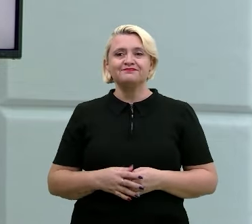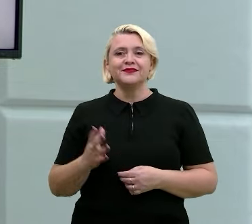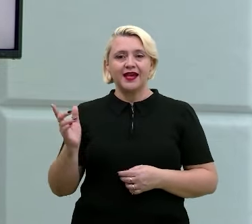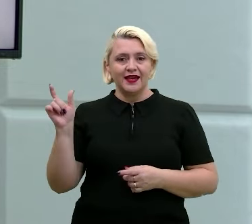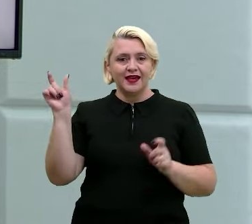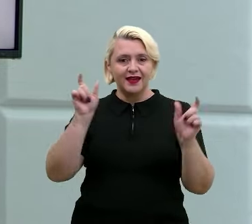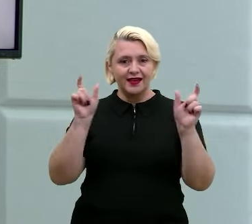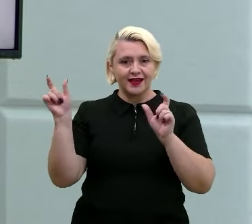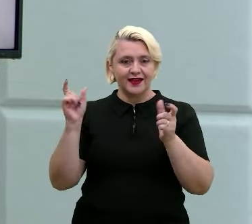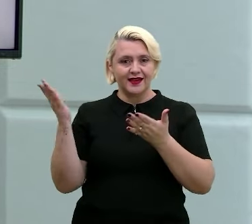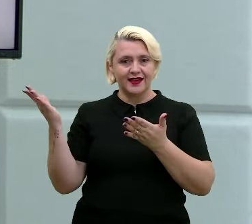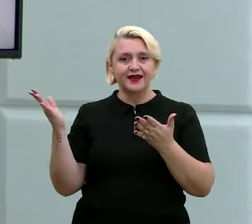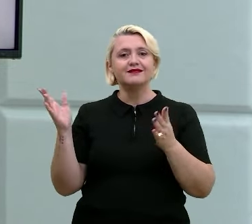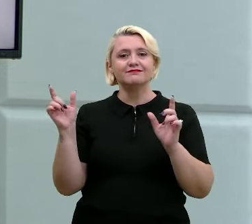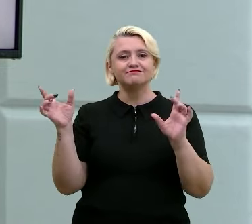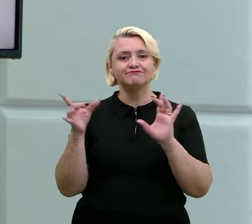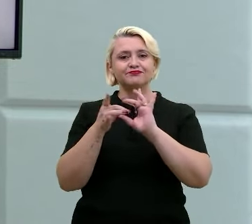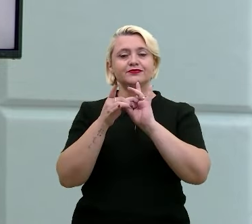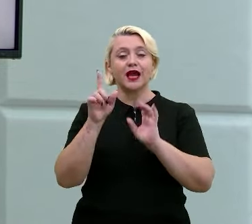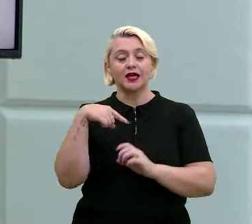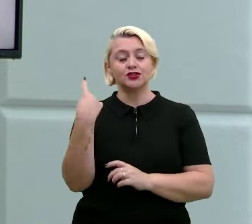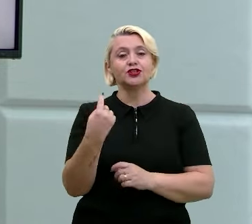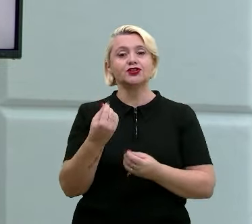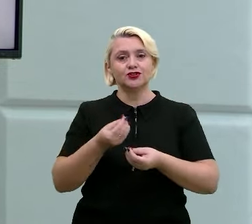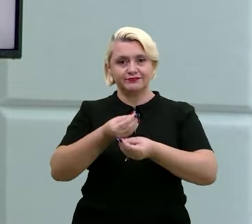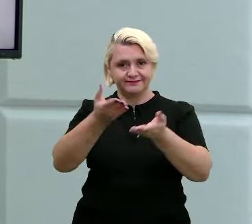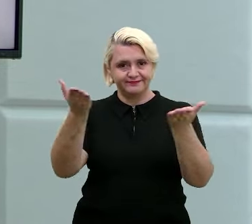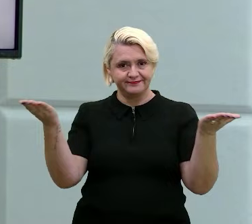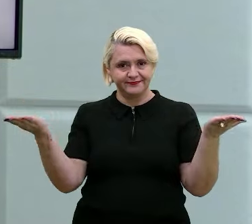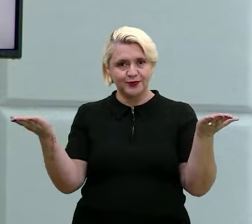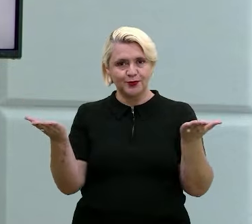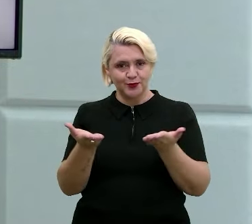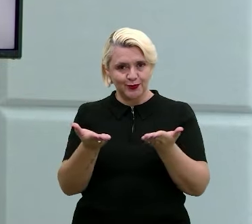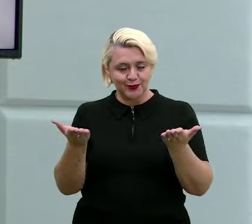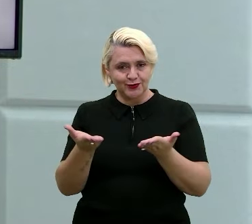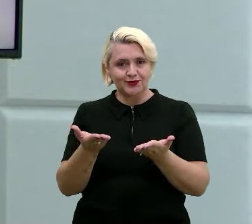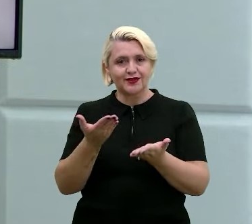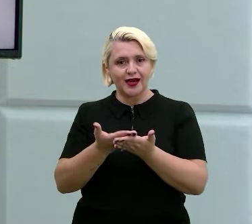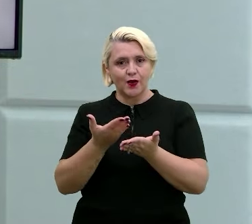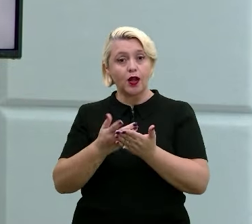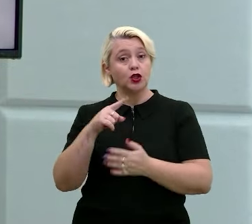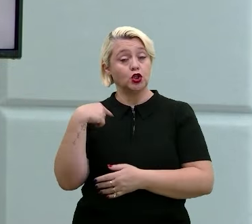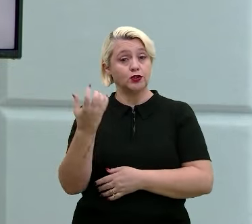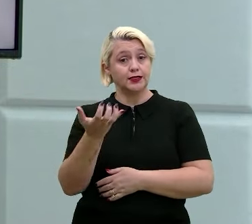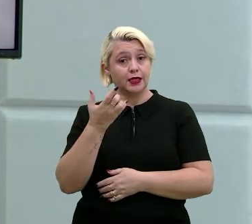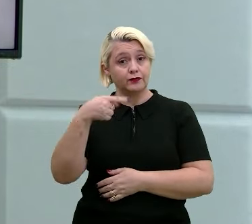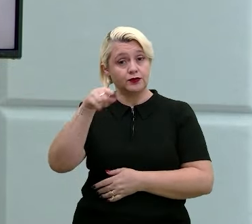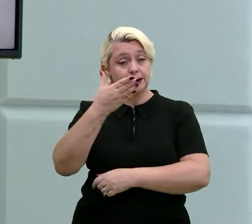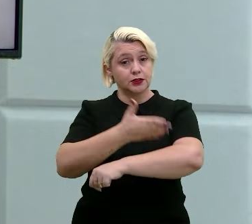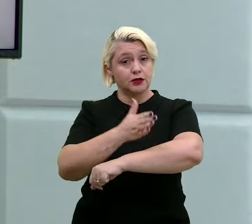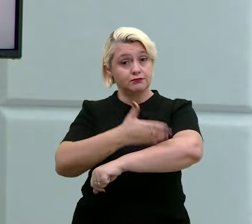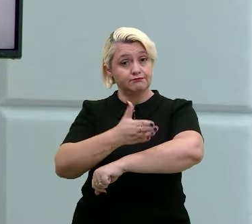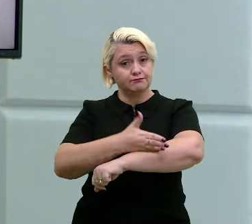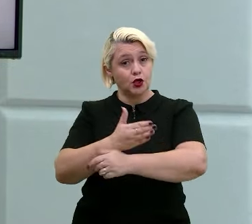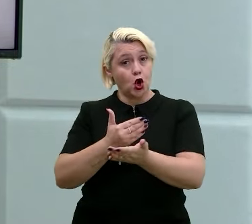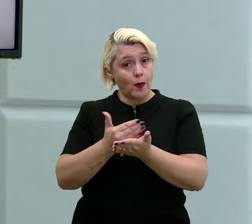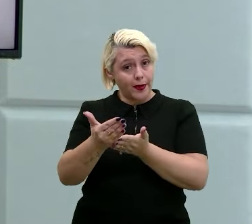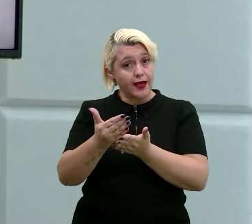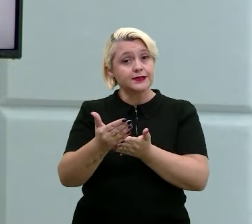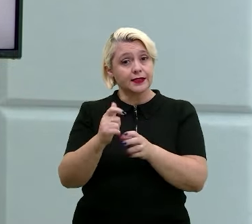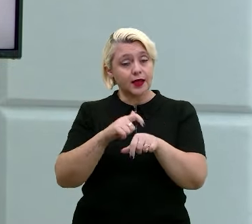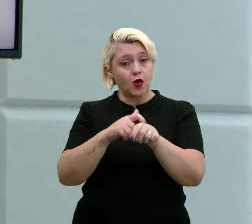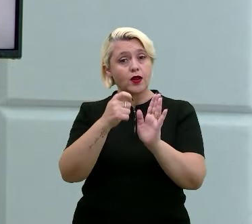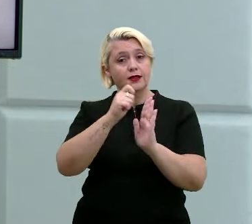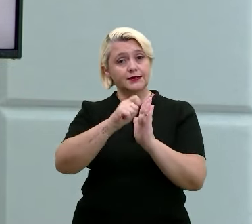os elementos articuladores que a gente traz para vocês e que nós queremos que vocês comecem a praticar aí no momento de fazer a